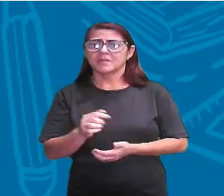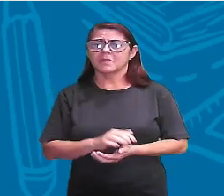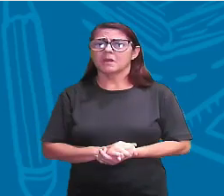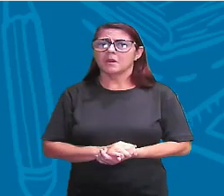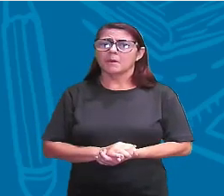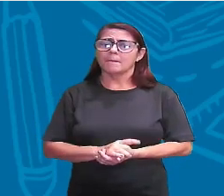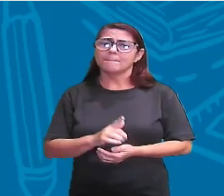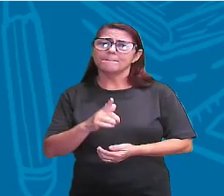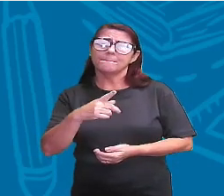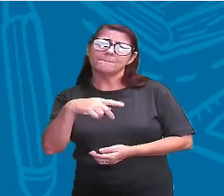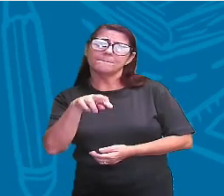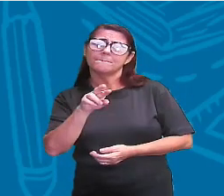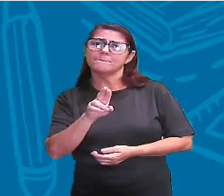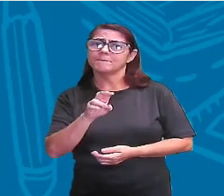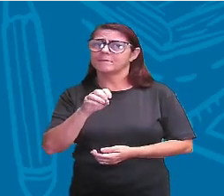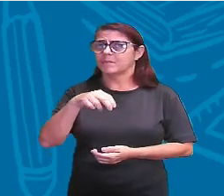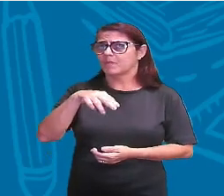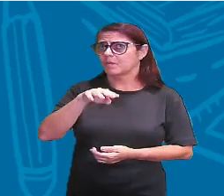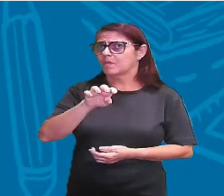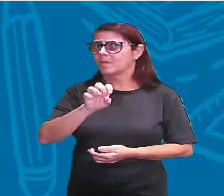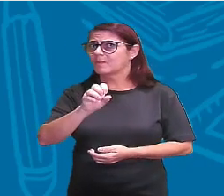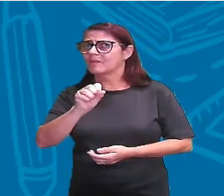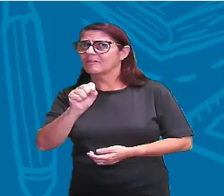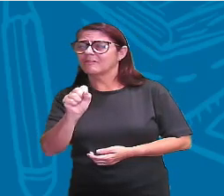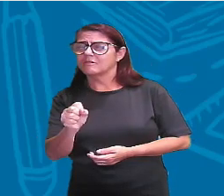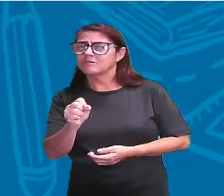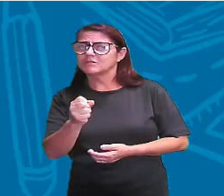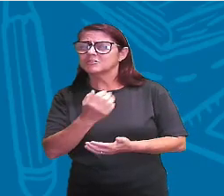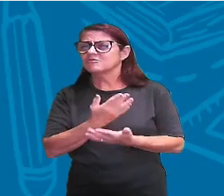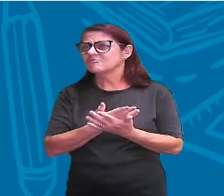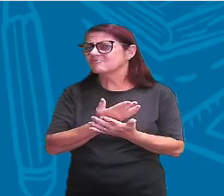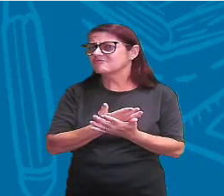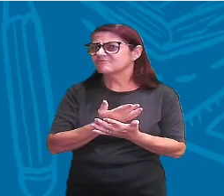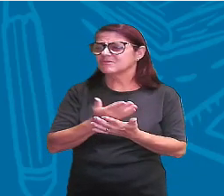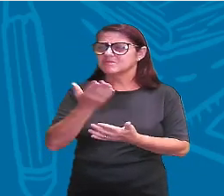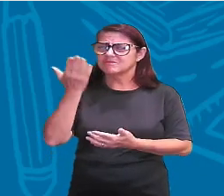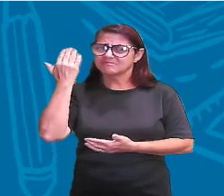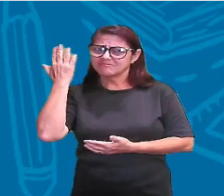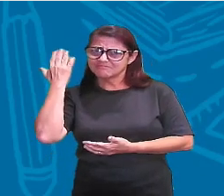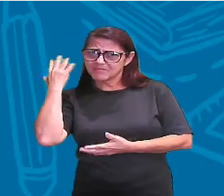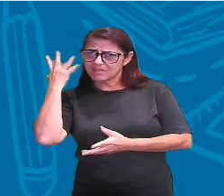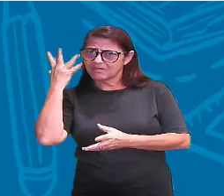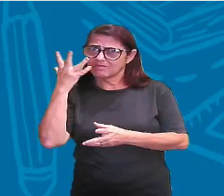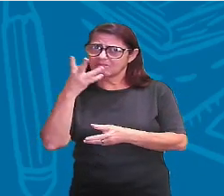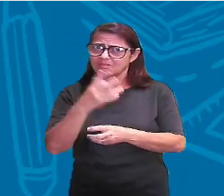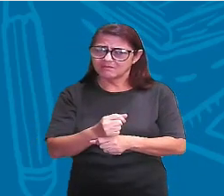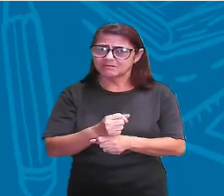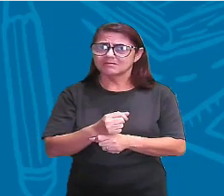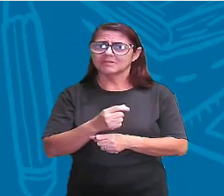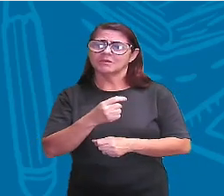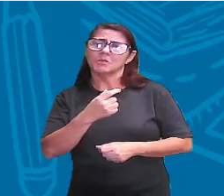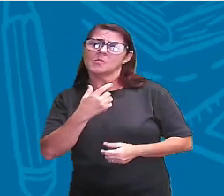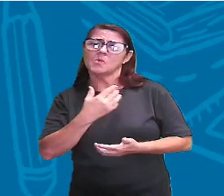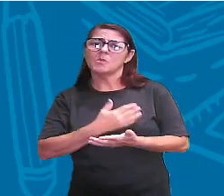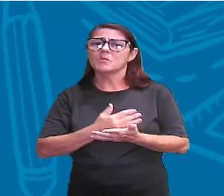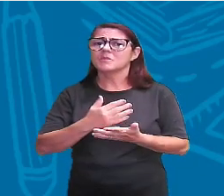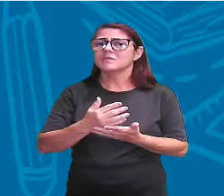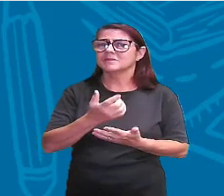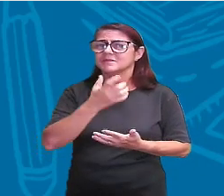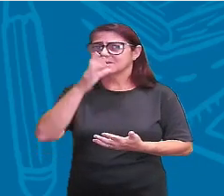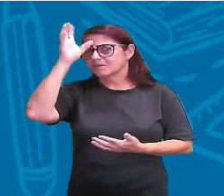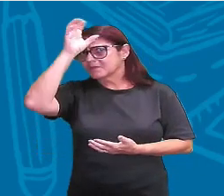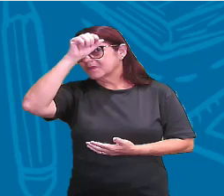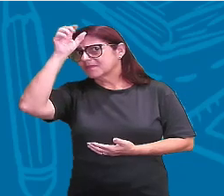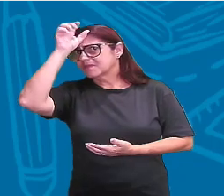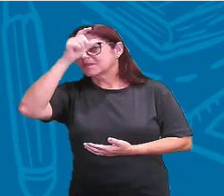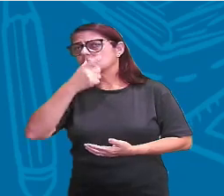pronomes pessoais é algo que a gente estuda desde o início que a gente tem contato com a língua inglesa, porque é algo que a gente